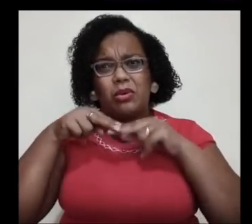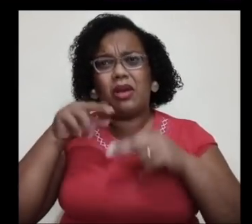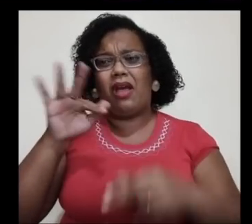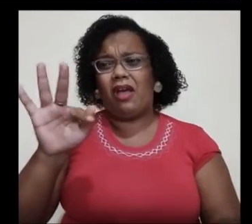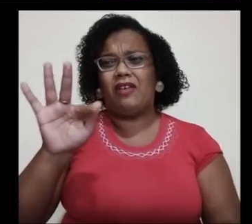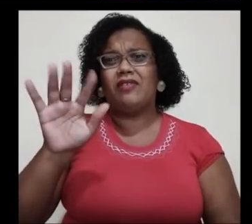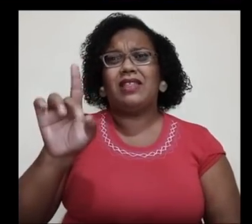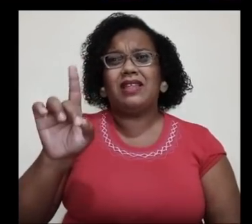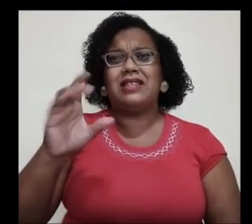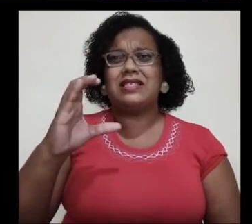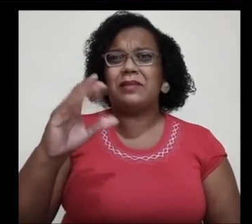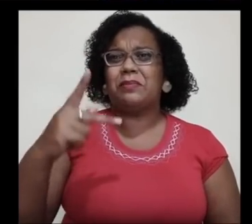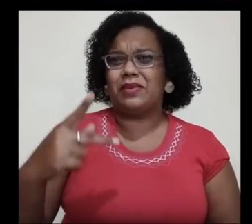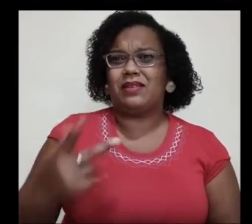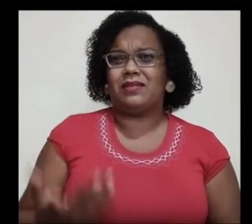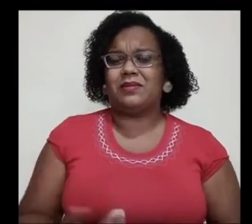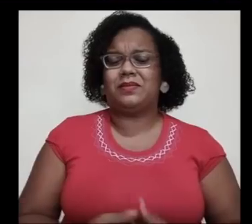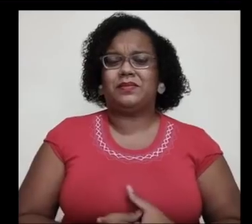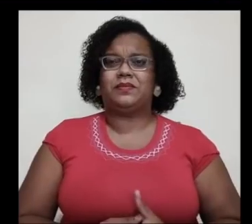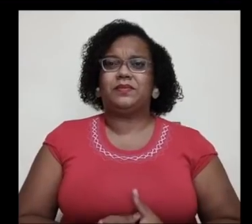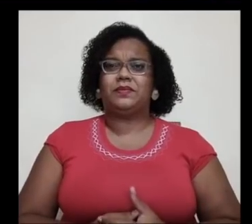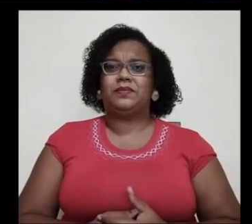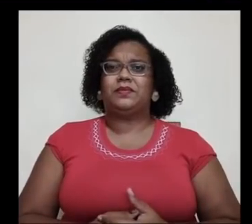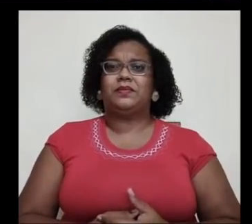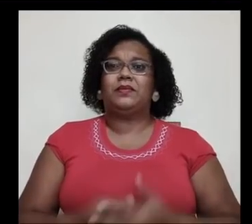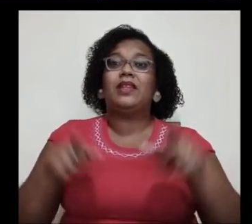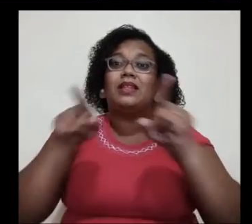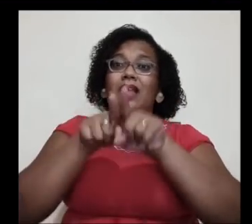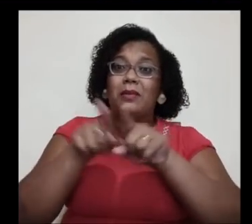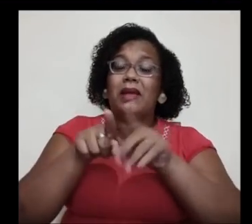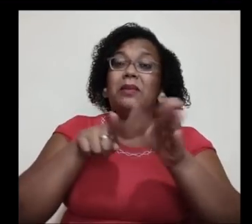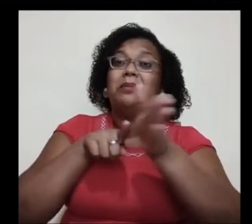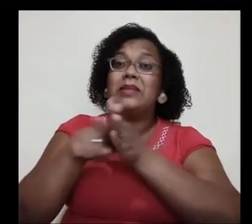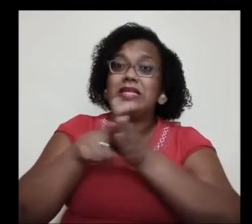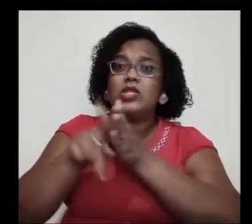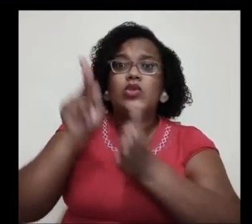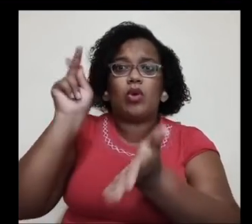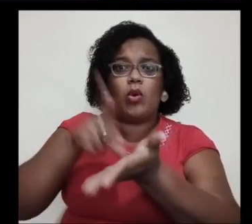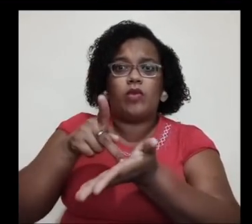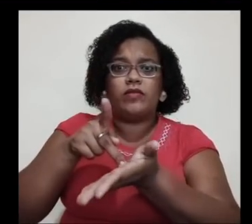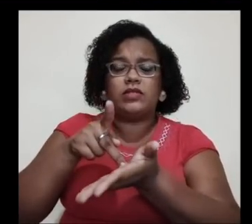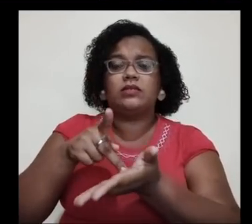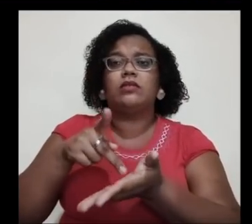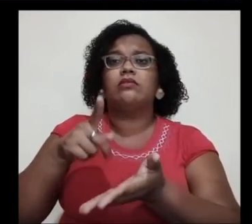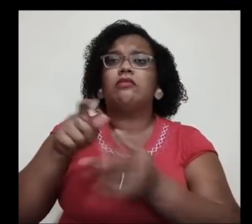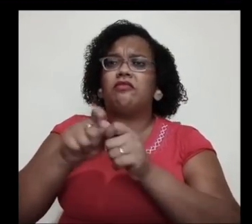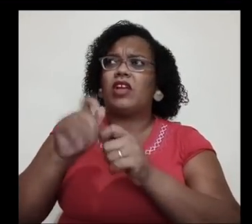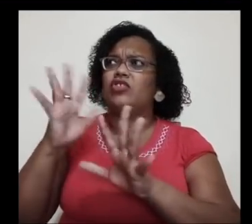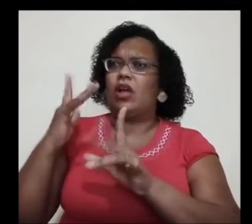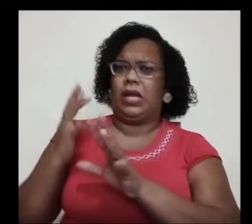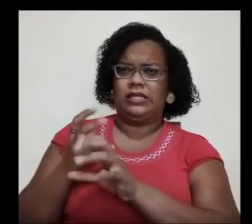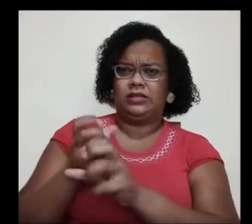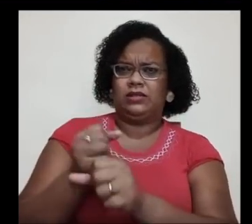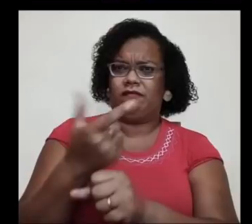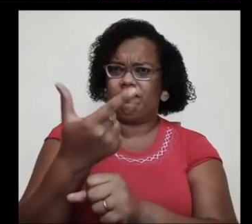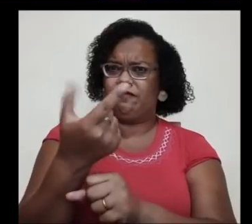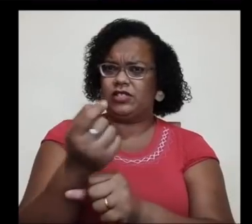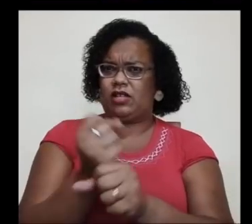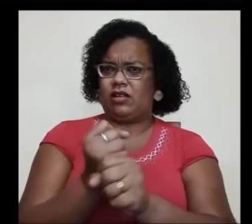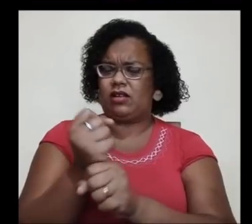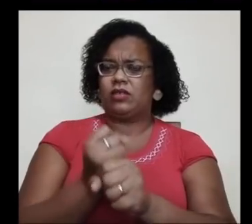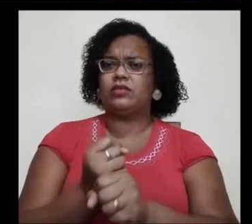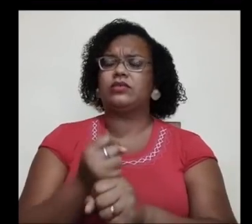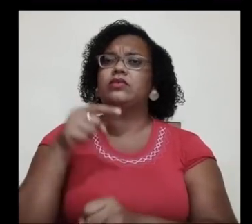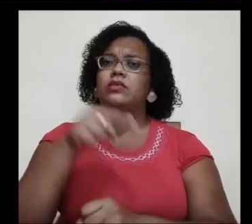FDCT. Também a pesquisa que fizemos junto, e essas são pesquisas oficiais, que fazemos há 20 anos,